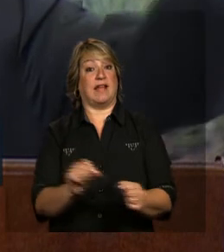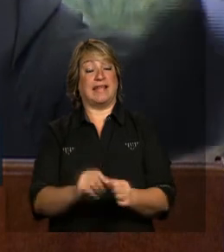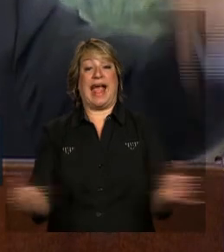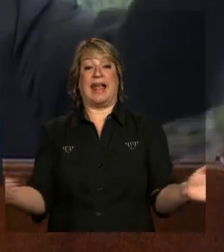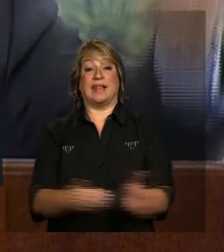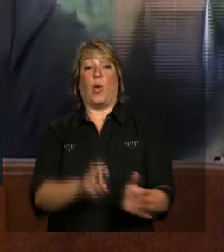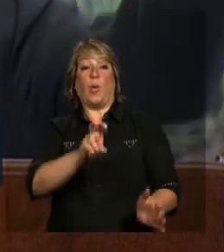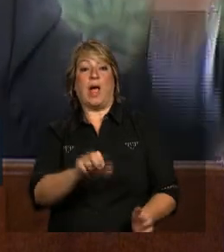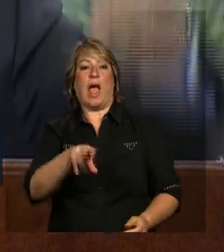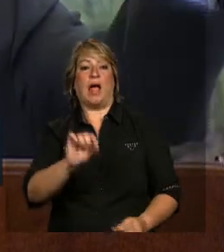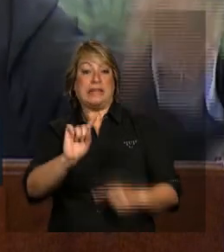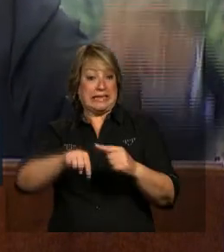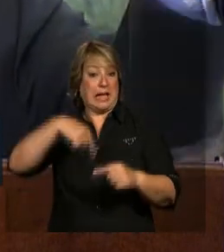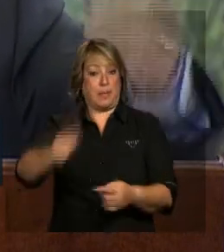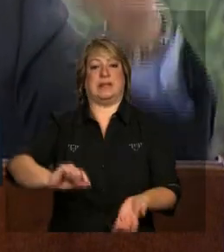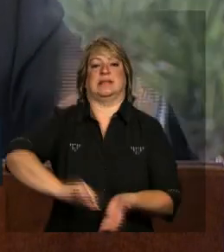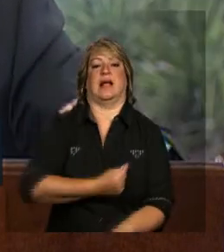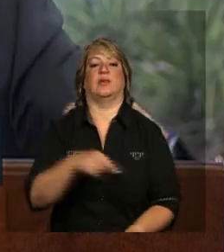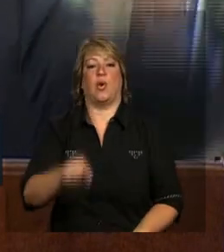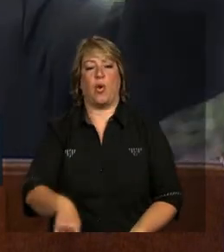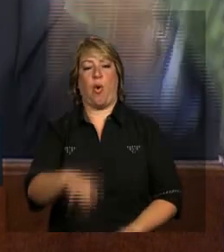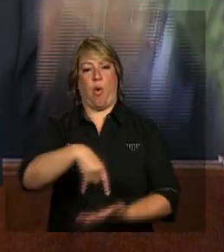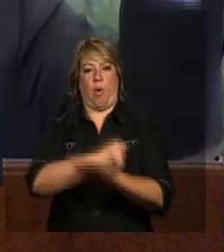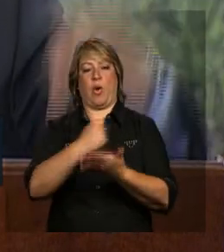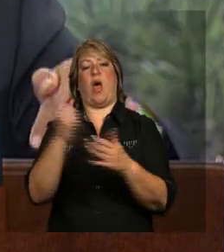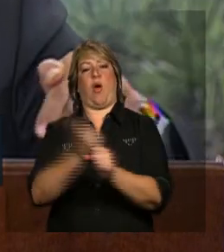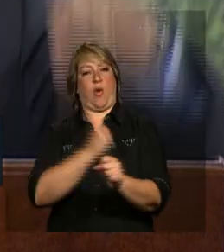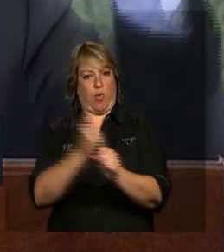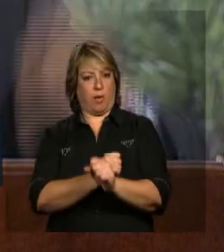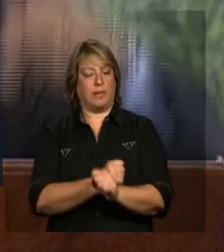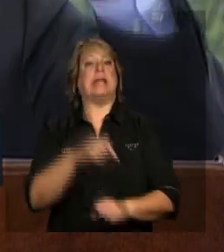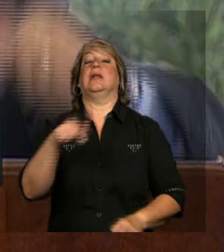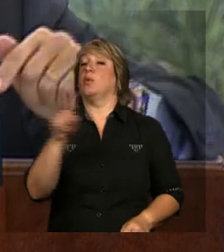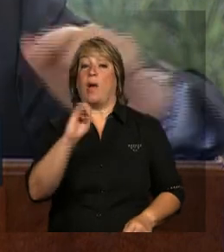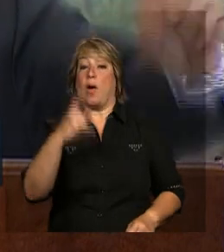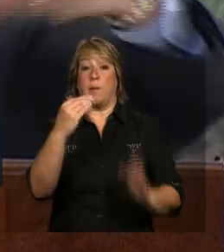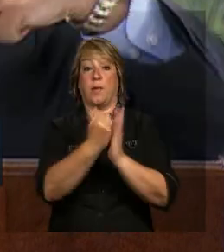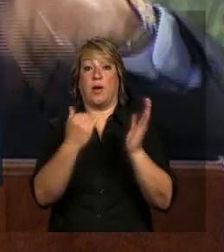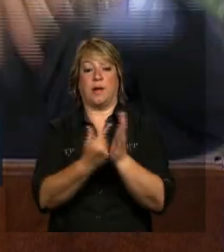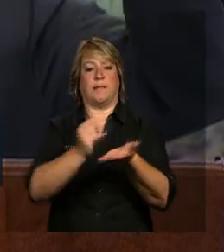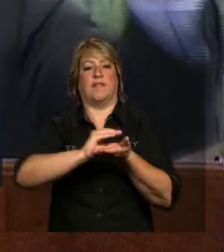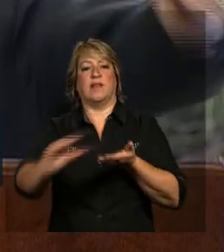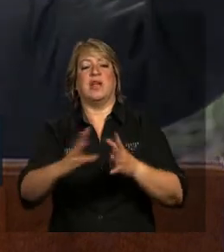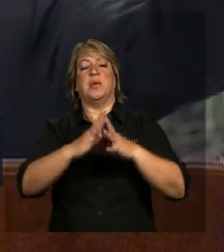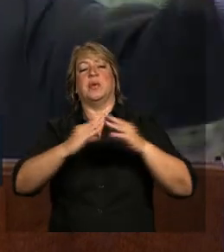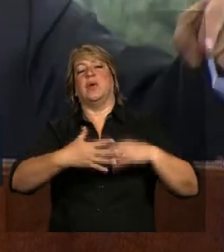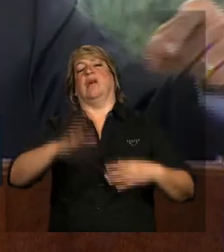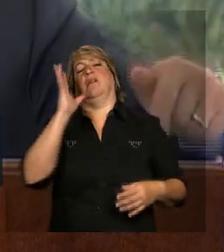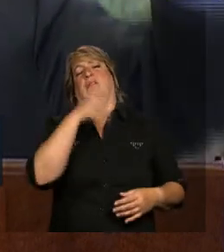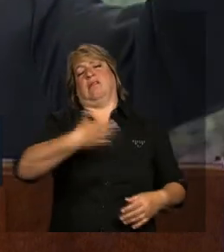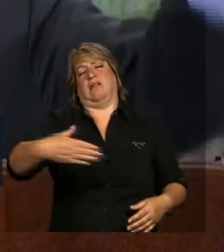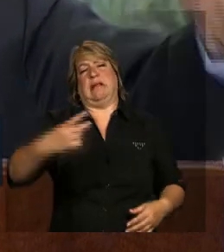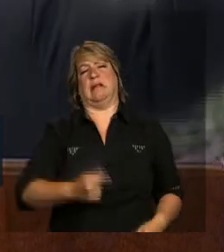até o 5º ano após assinado o contrato de concessão não será um programa de investimento que Cid lua por